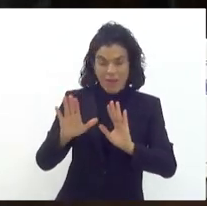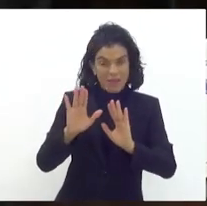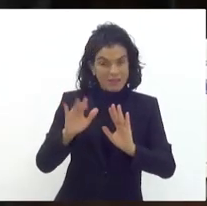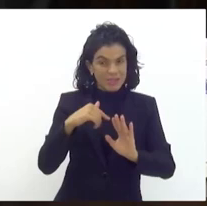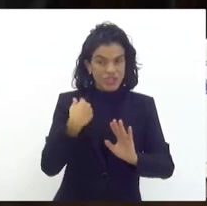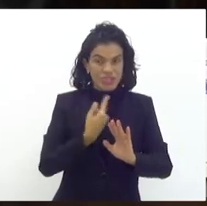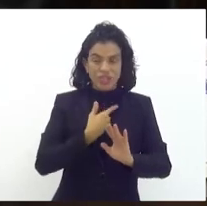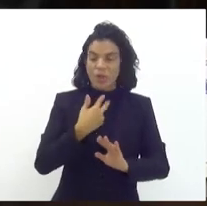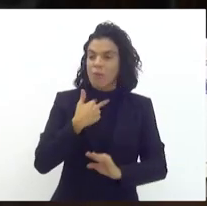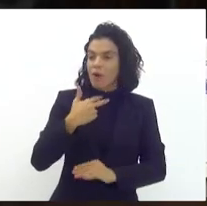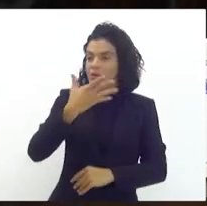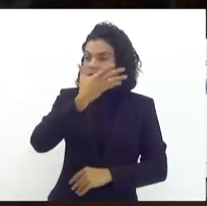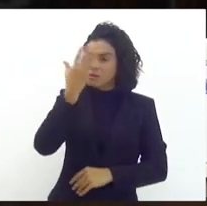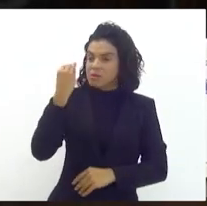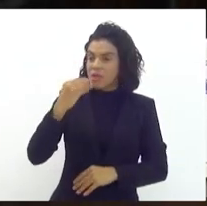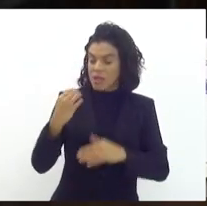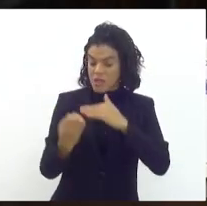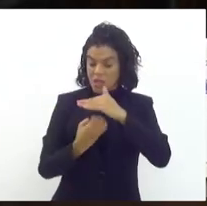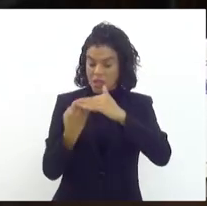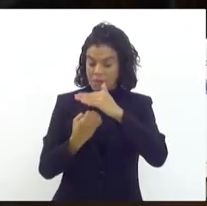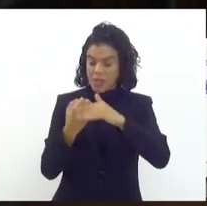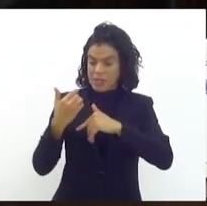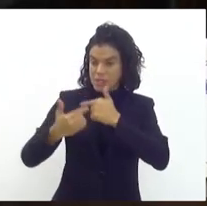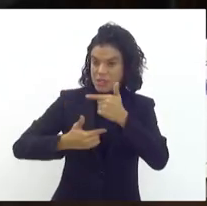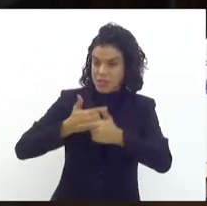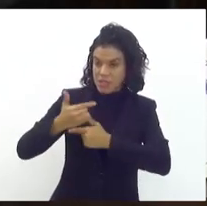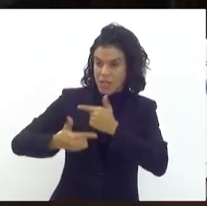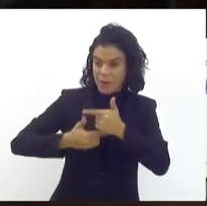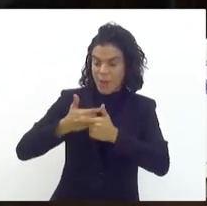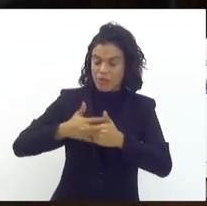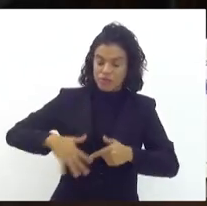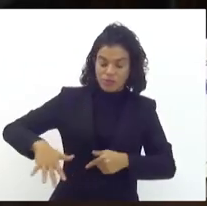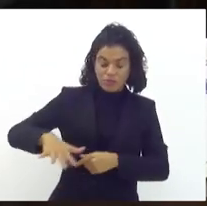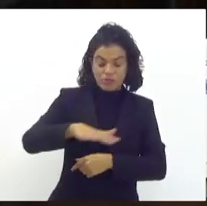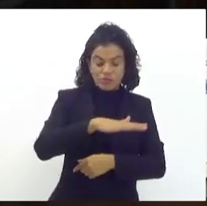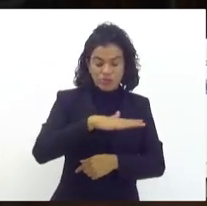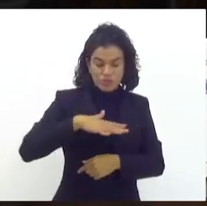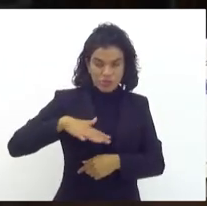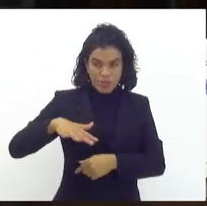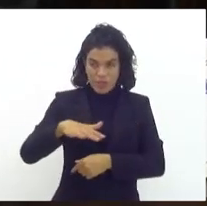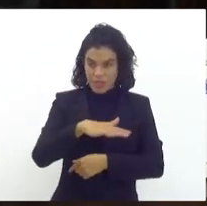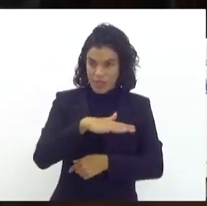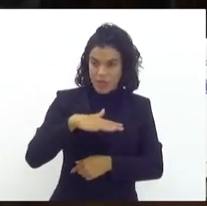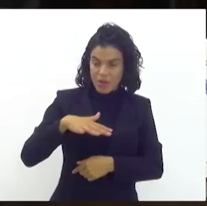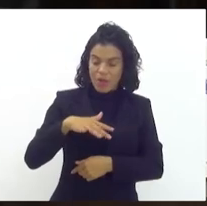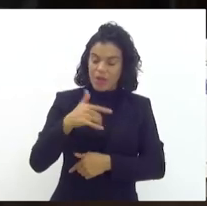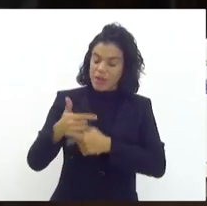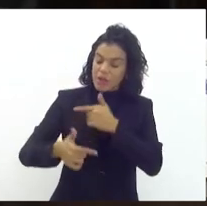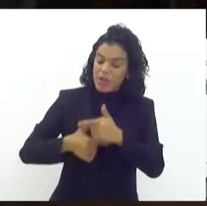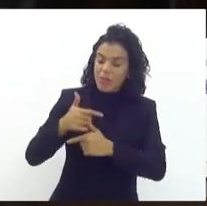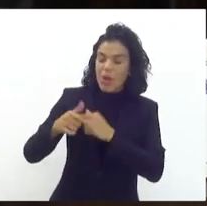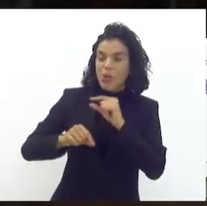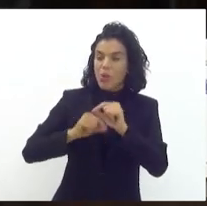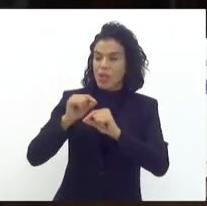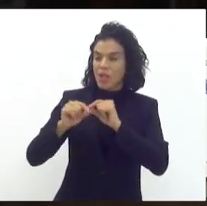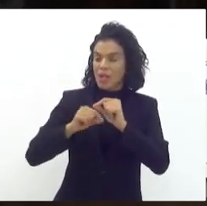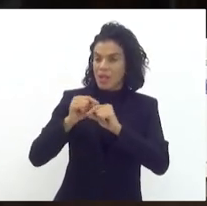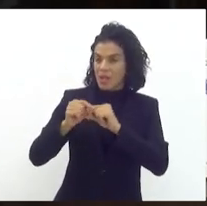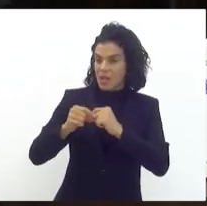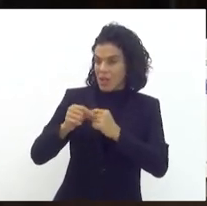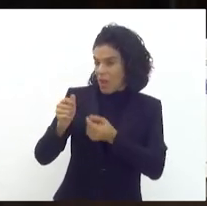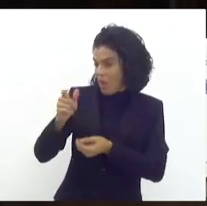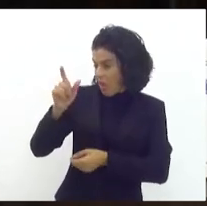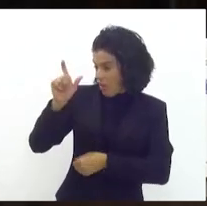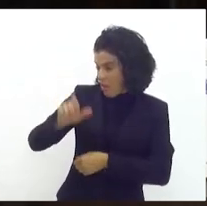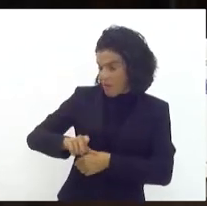esqueçamos que empresas de serviços de uma maneira geral elas trabalham com o seu maior custo que